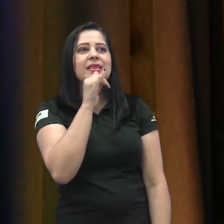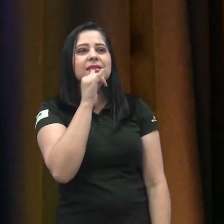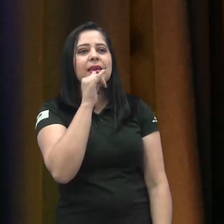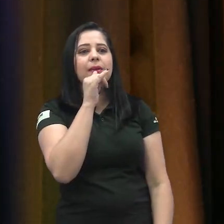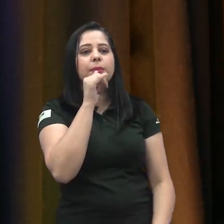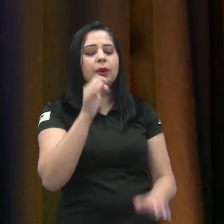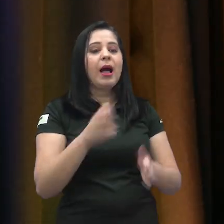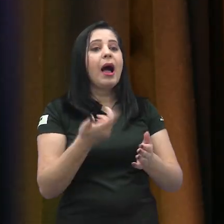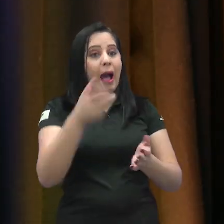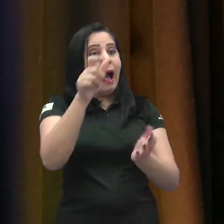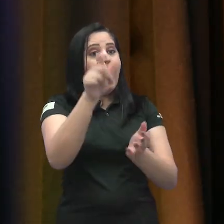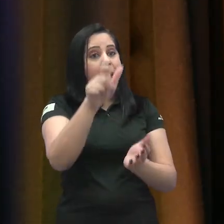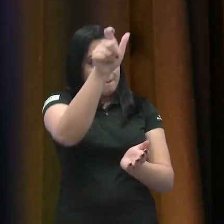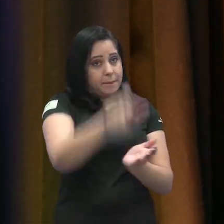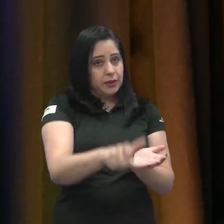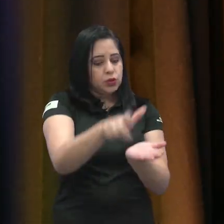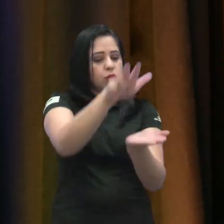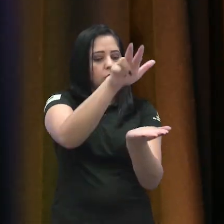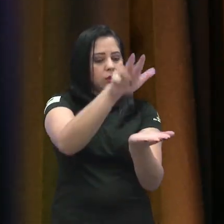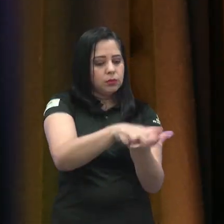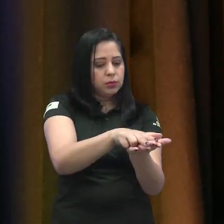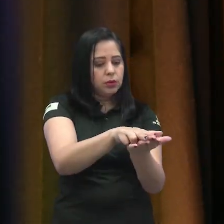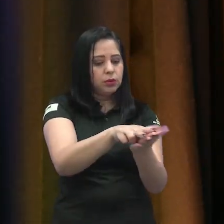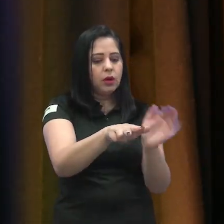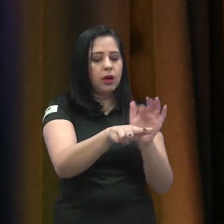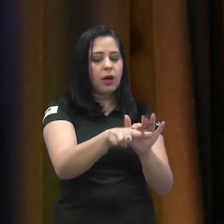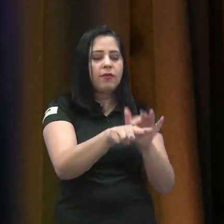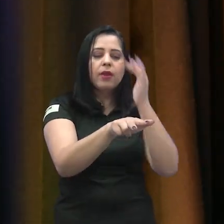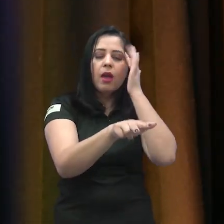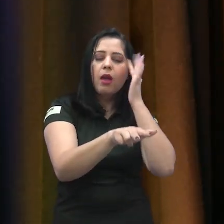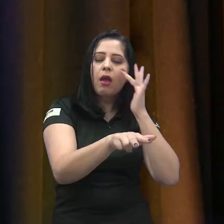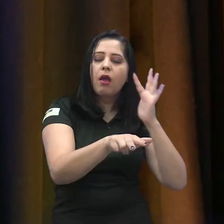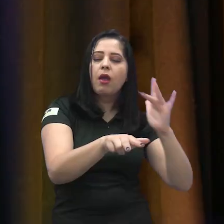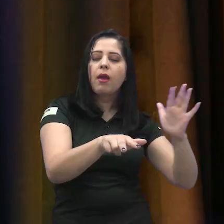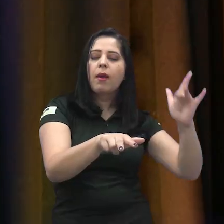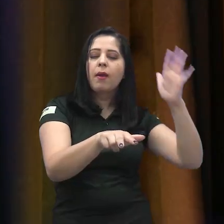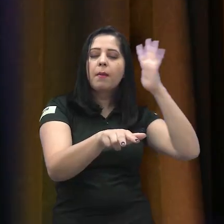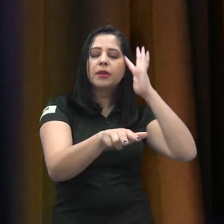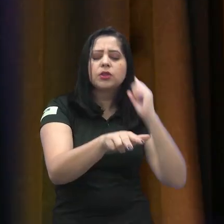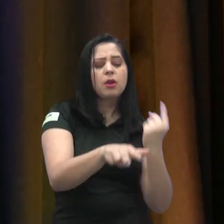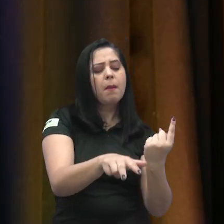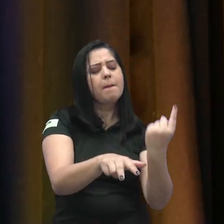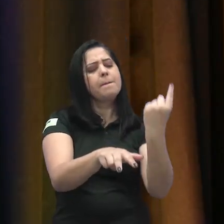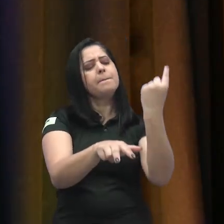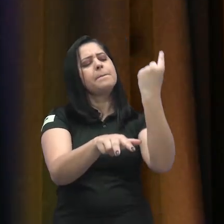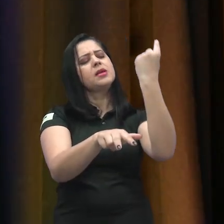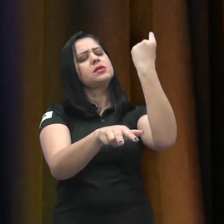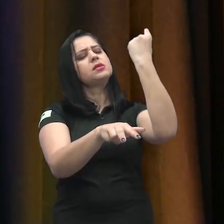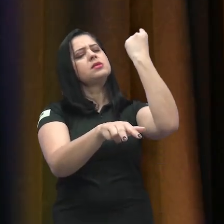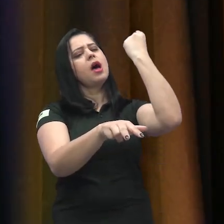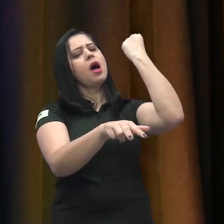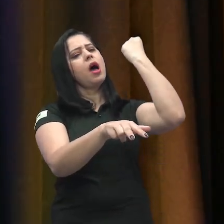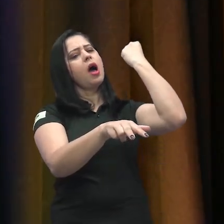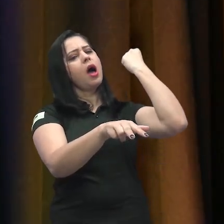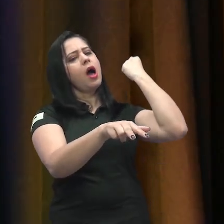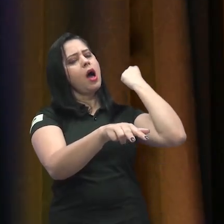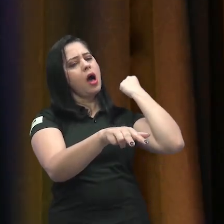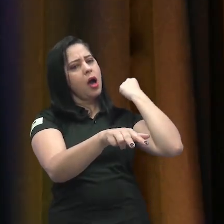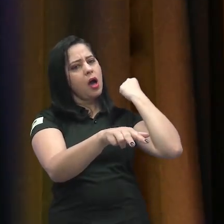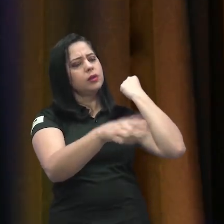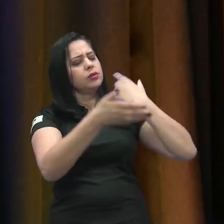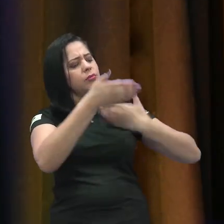seria como uma regressão mais consciente dela desde a barriga da mãe, vidas passadas, né? E a